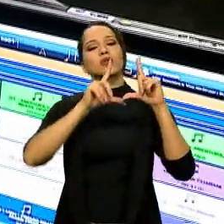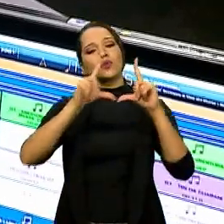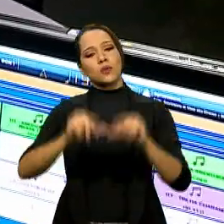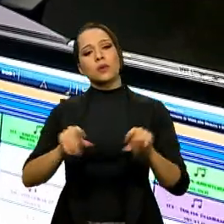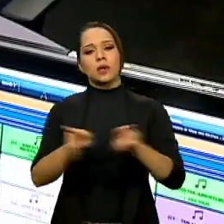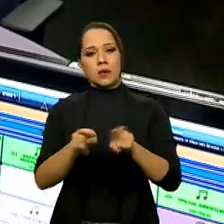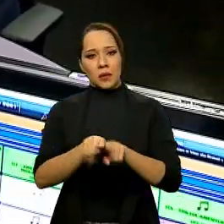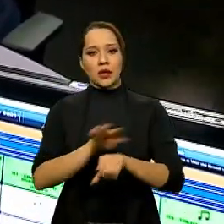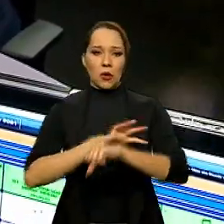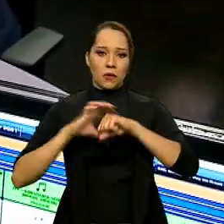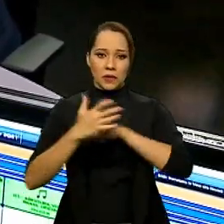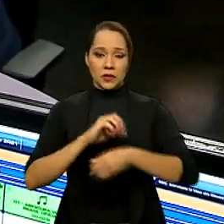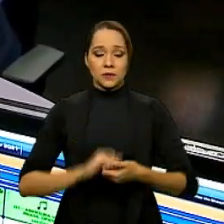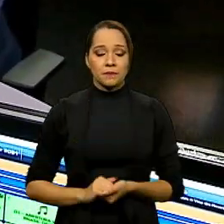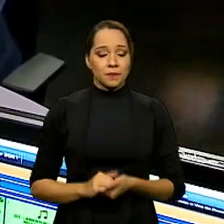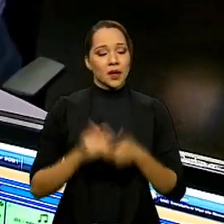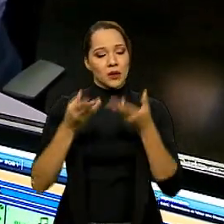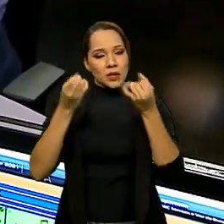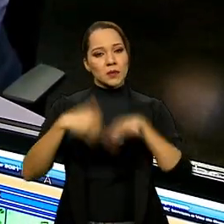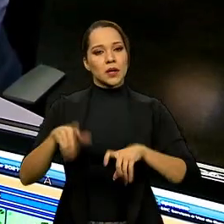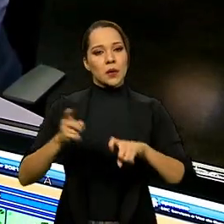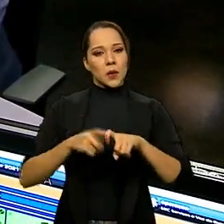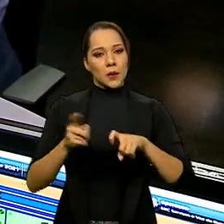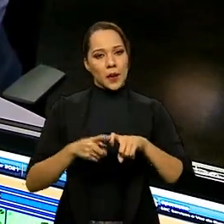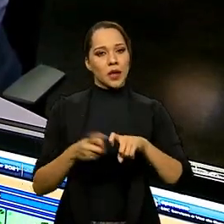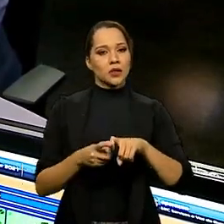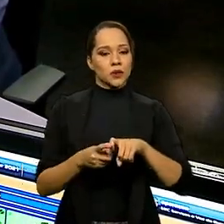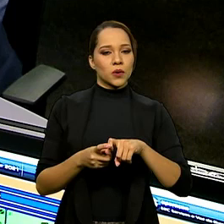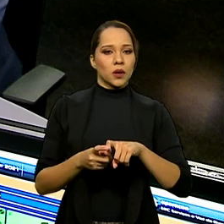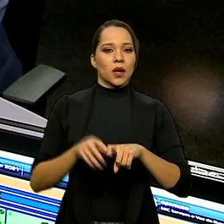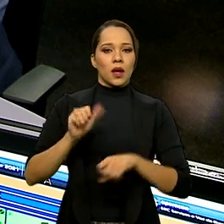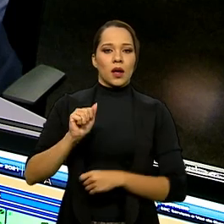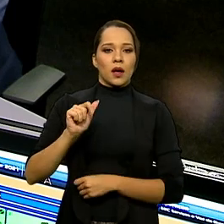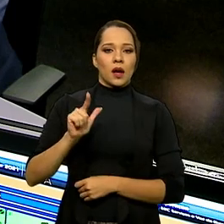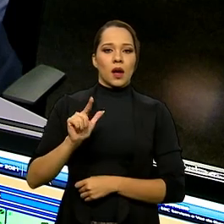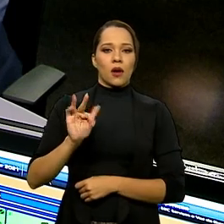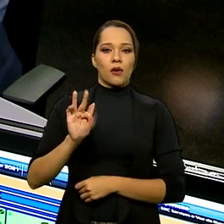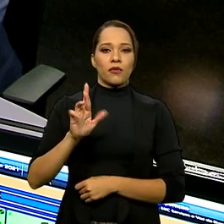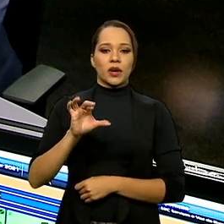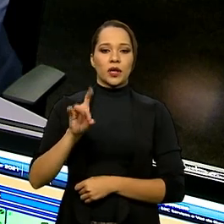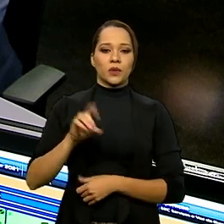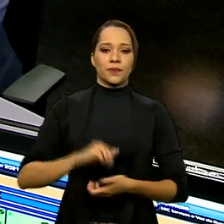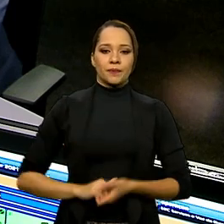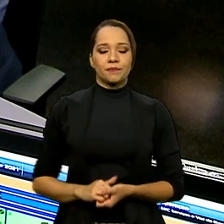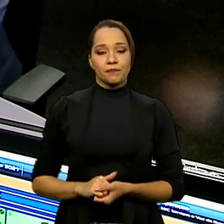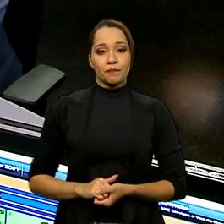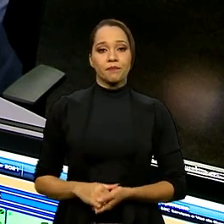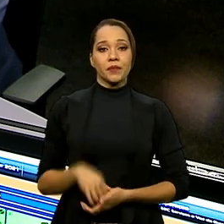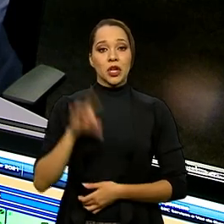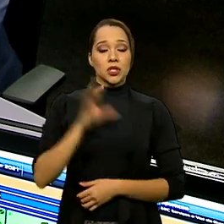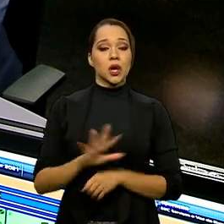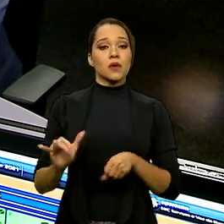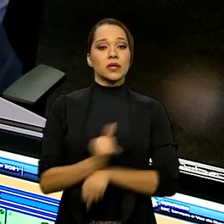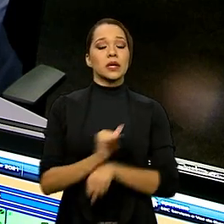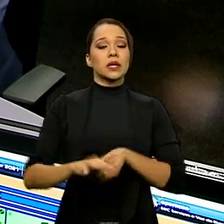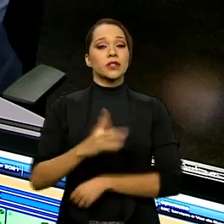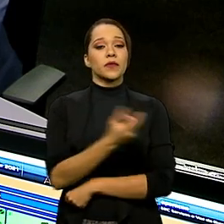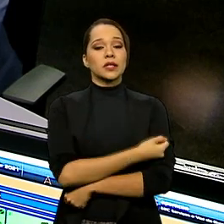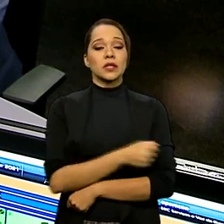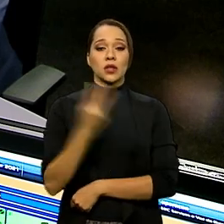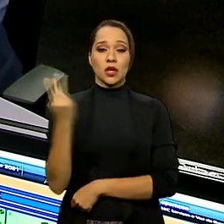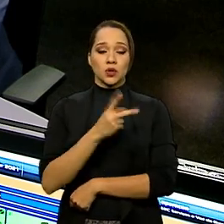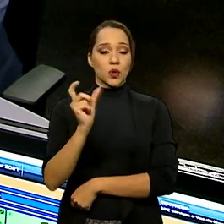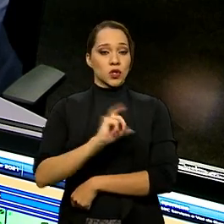novo coronavírus, como destaca o médico pneumologista Alfredo Santana. Somente com o esquema vacinal completo de